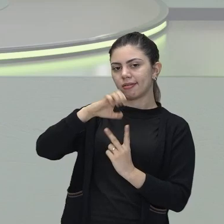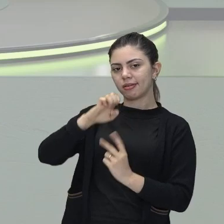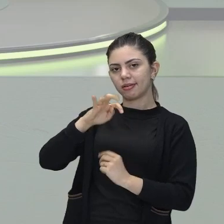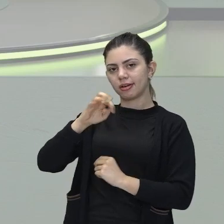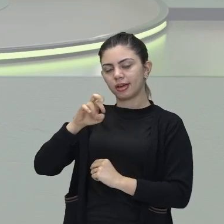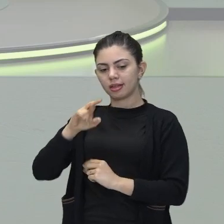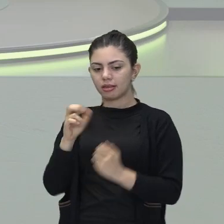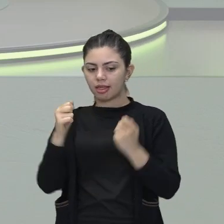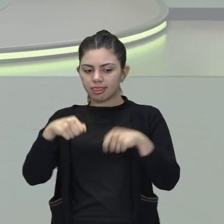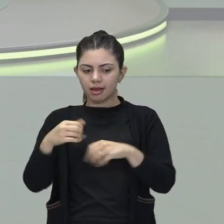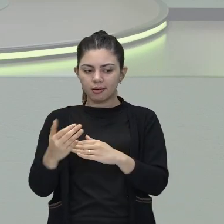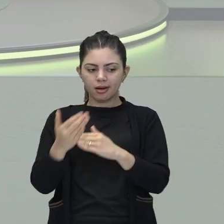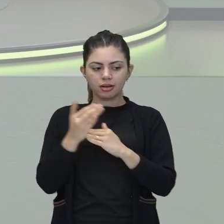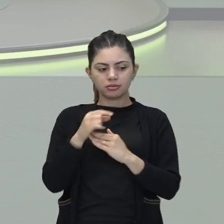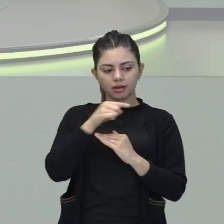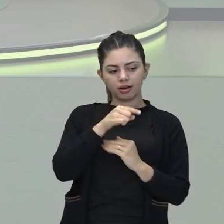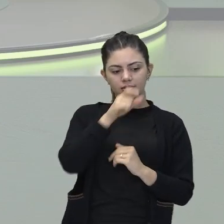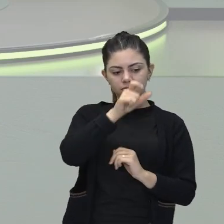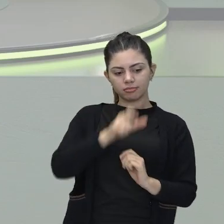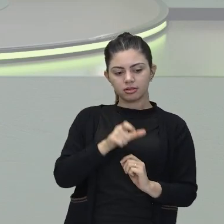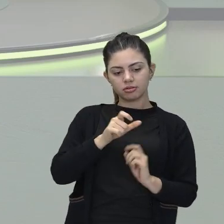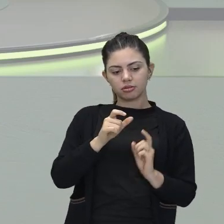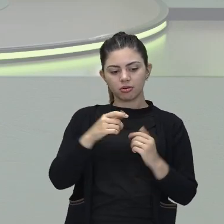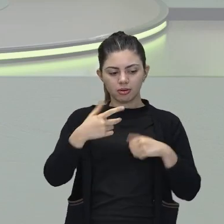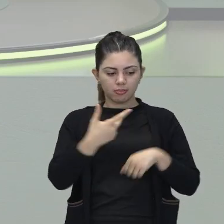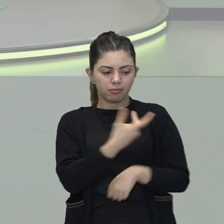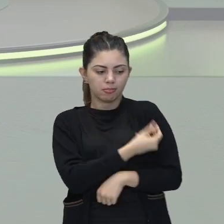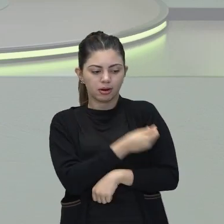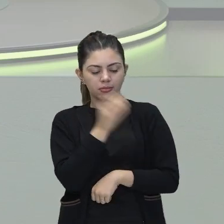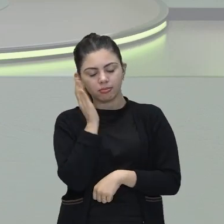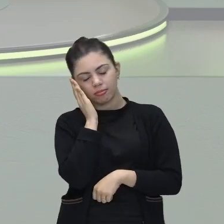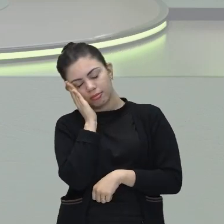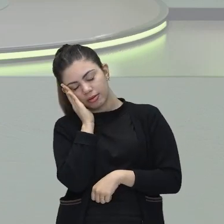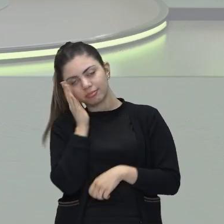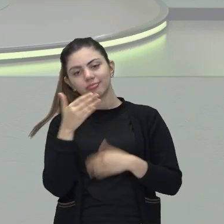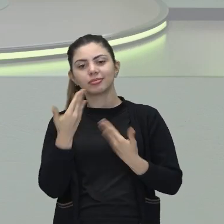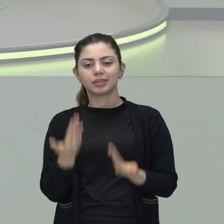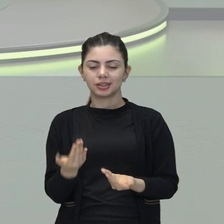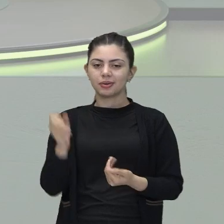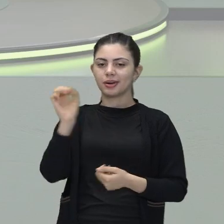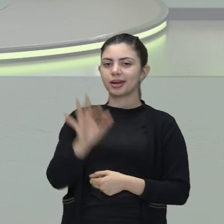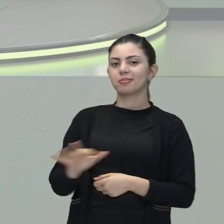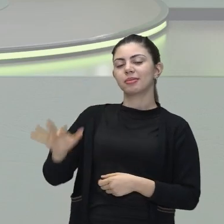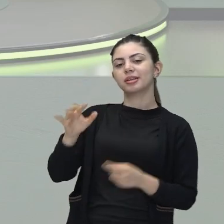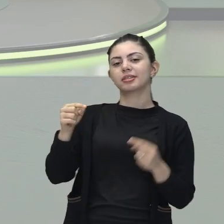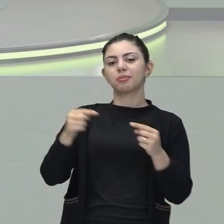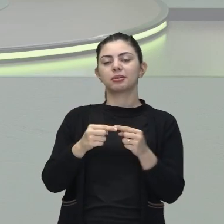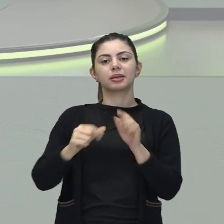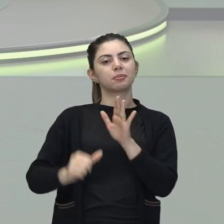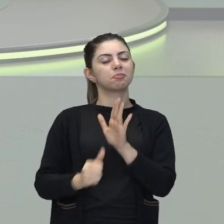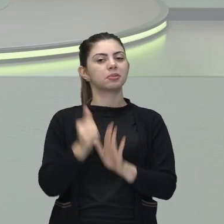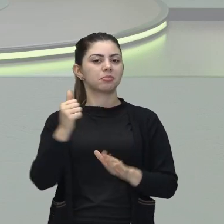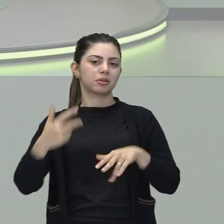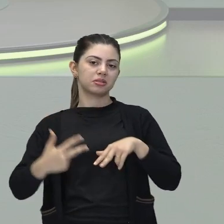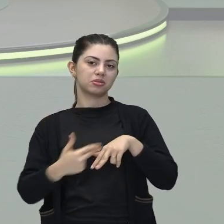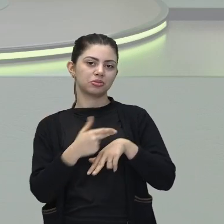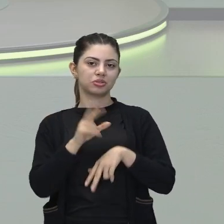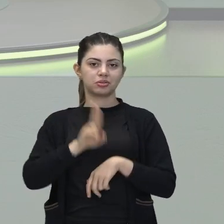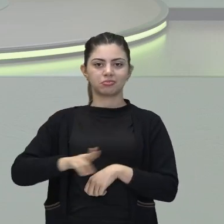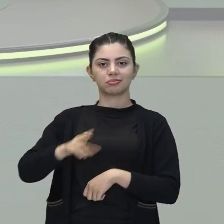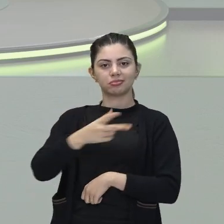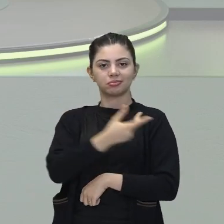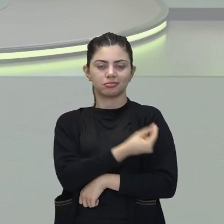potencial anestésico. Então aqui é a representação da primeira cirurgia feita com o uso do anestésico. Então agora nós